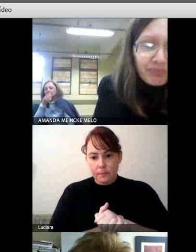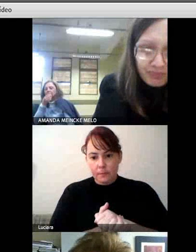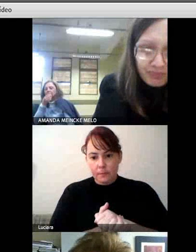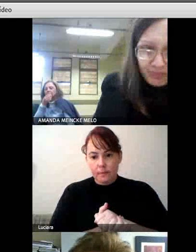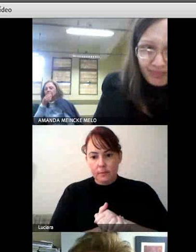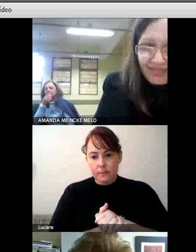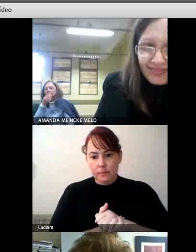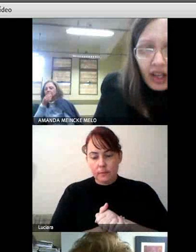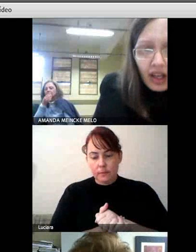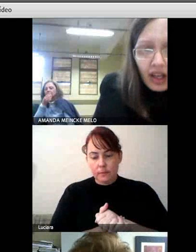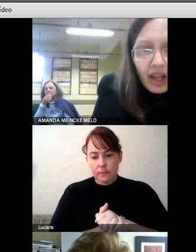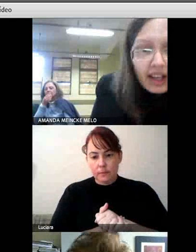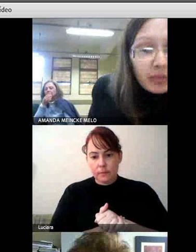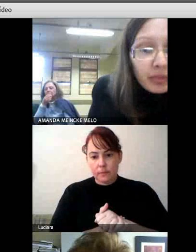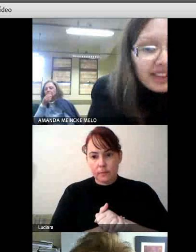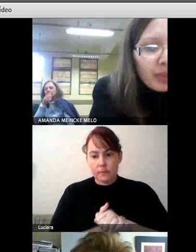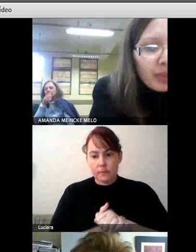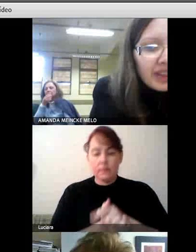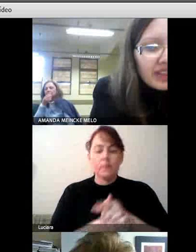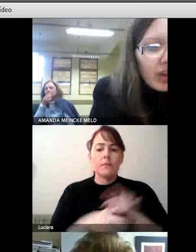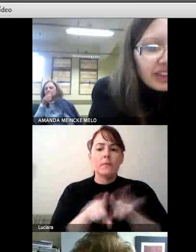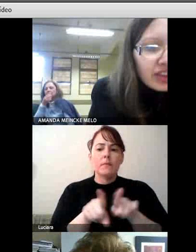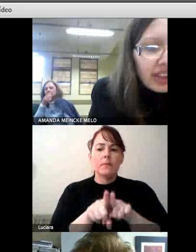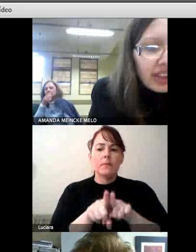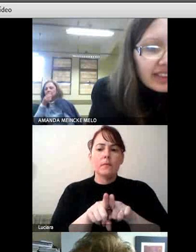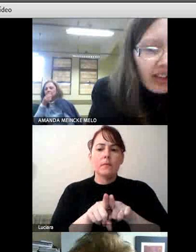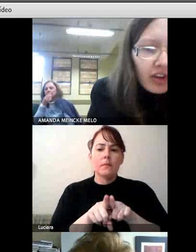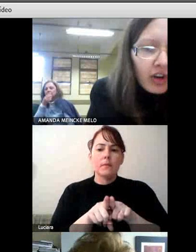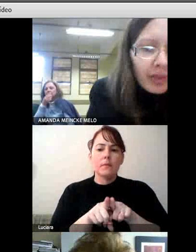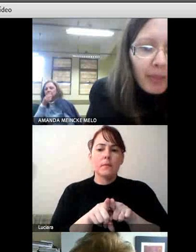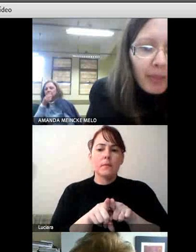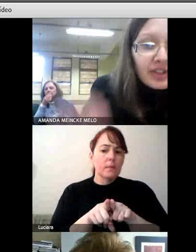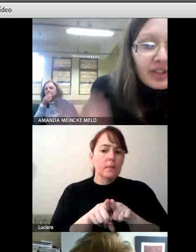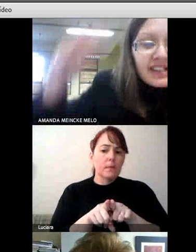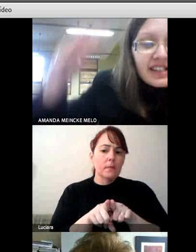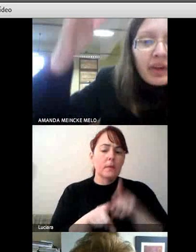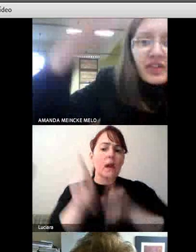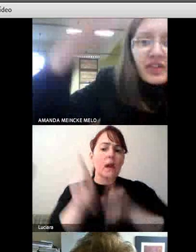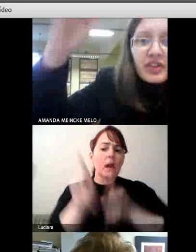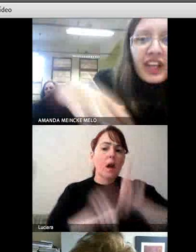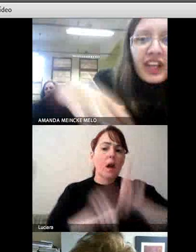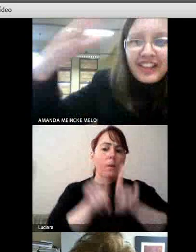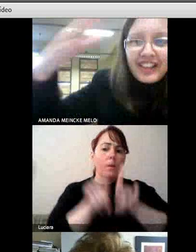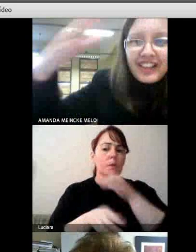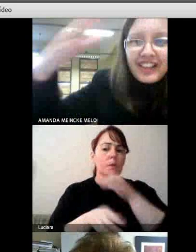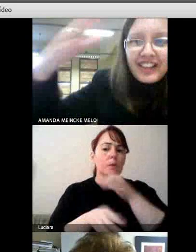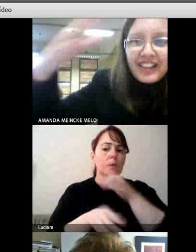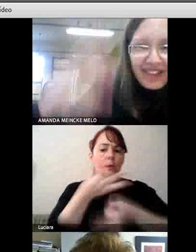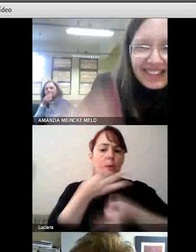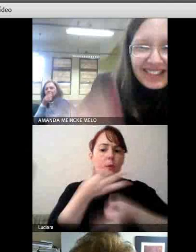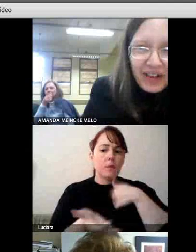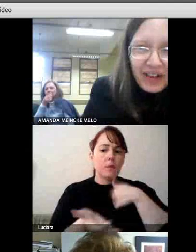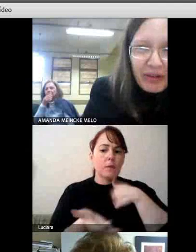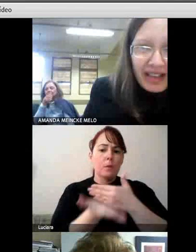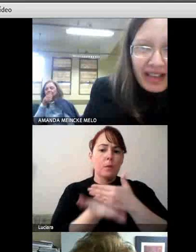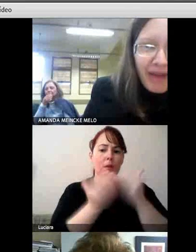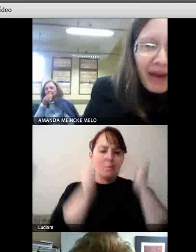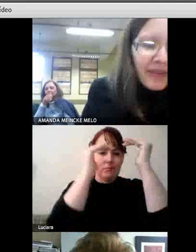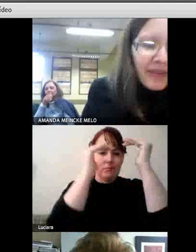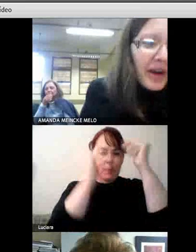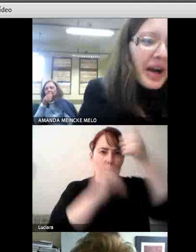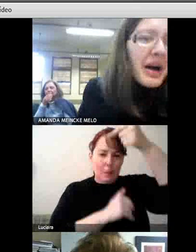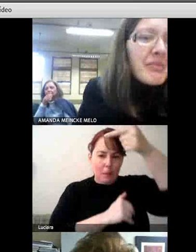uma ordem. Abre o livro e copia. Temos mais algumas colocações aqui. Eu vou começar copiou, por cima, que imagino um que já tenha rolado bastante aí o bate-papo.